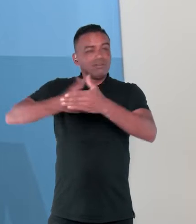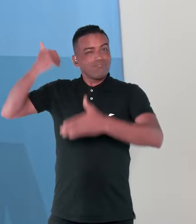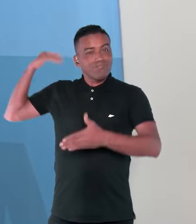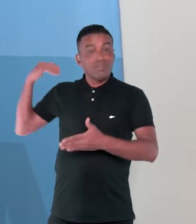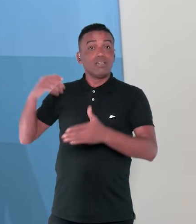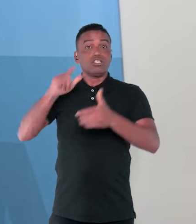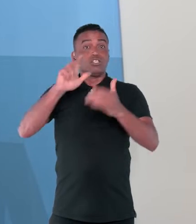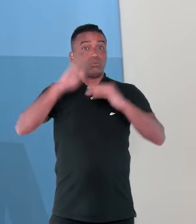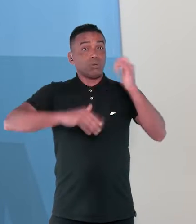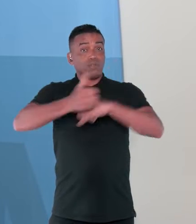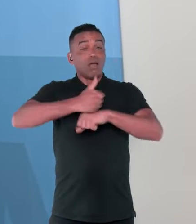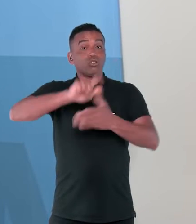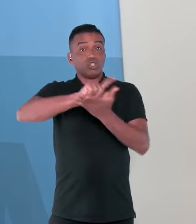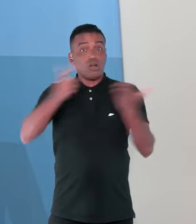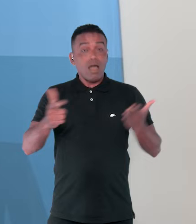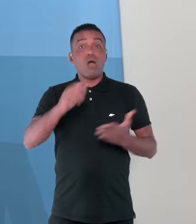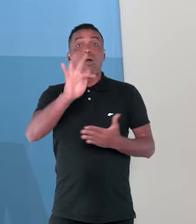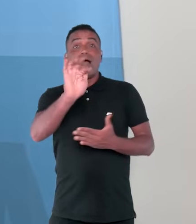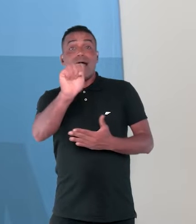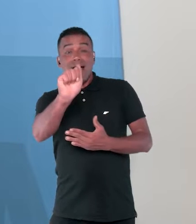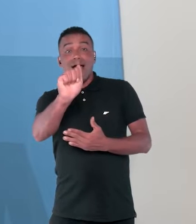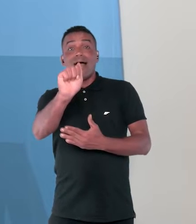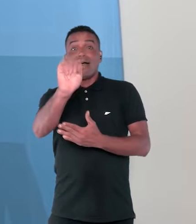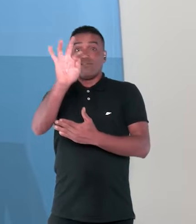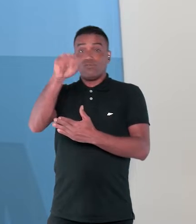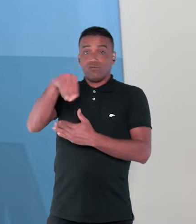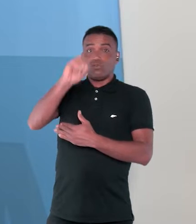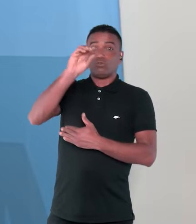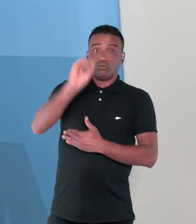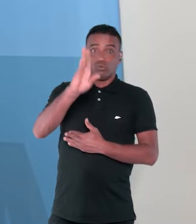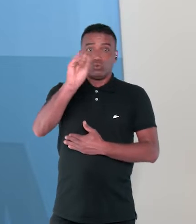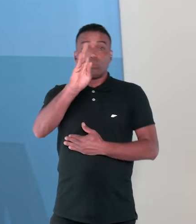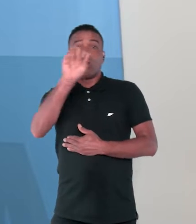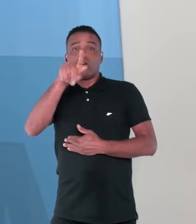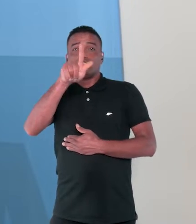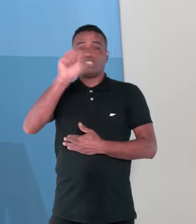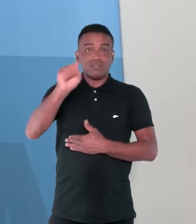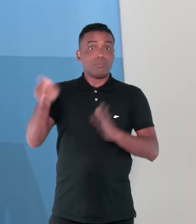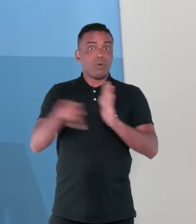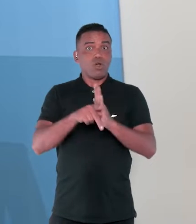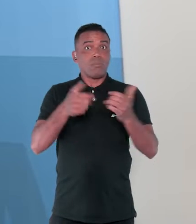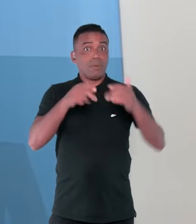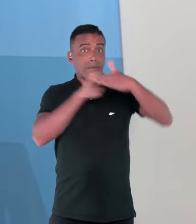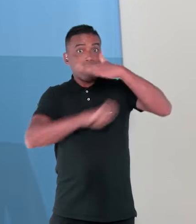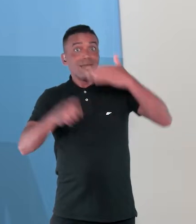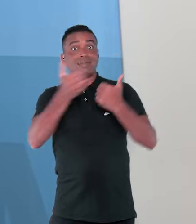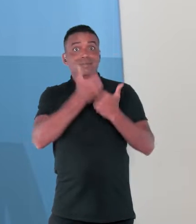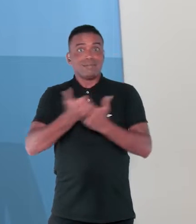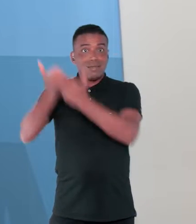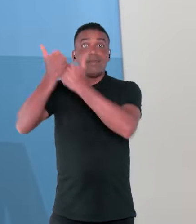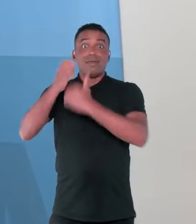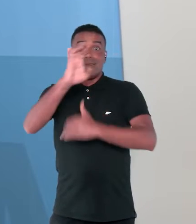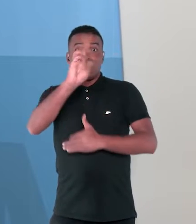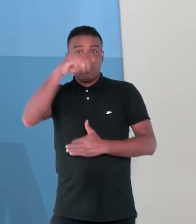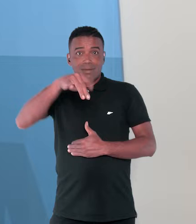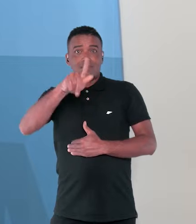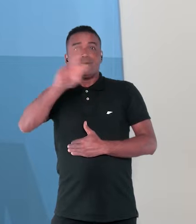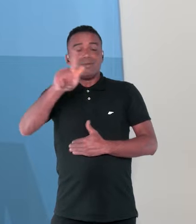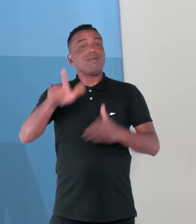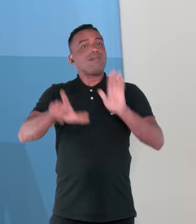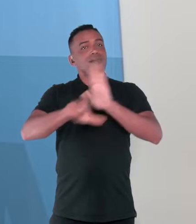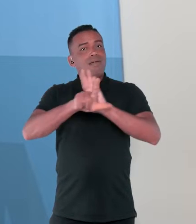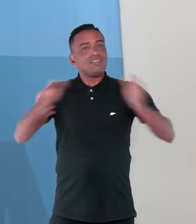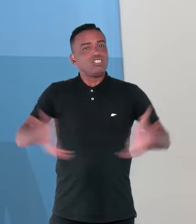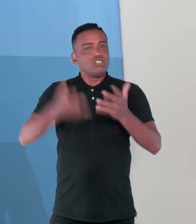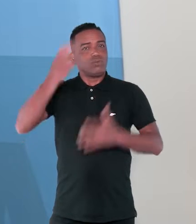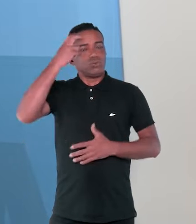mineiro Afonso Borges. Essa edição do projeto é patrocinada pela CEMIG, por meio da Lei Estadual de Incentivo à Cultura de Minas